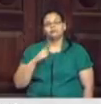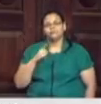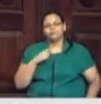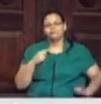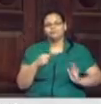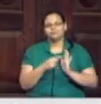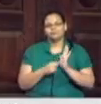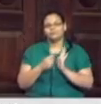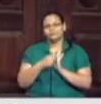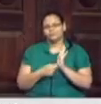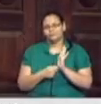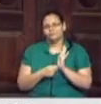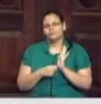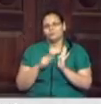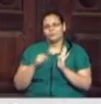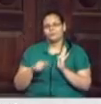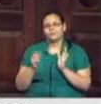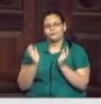nossa comissão,